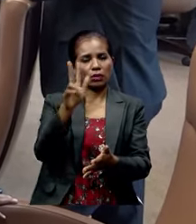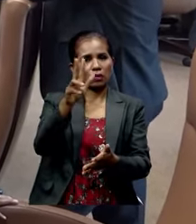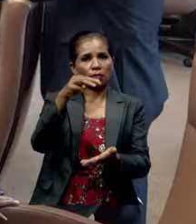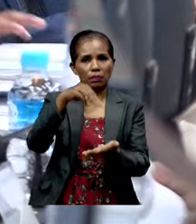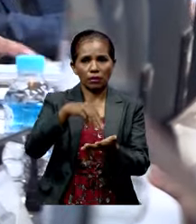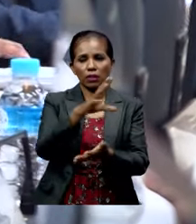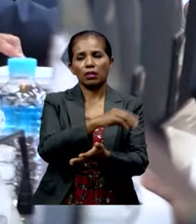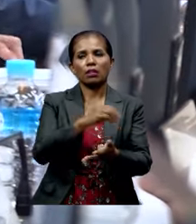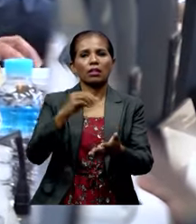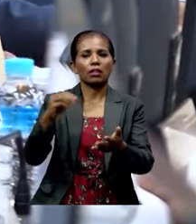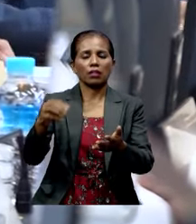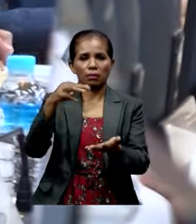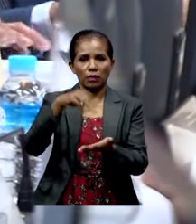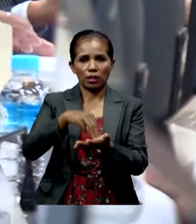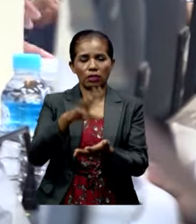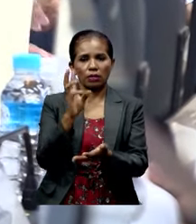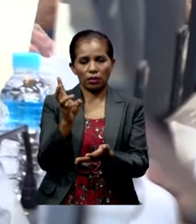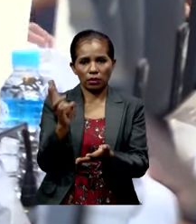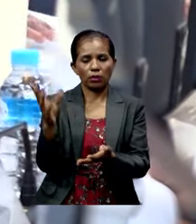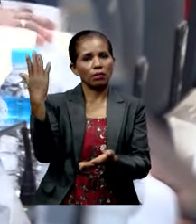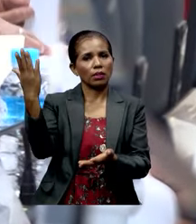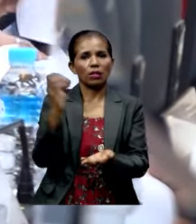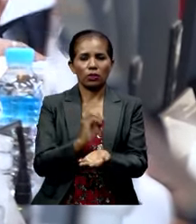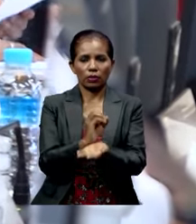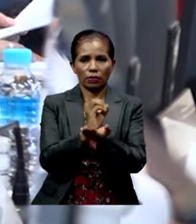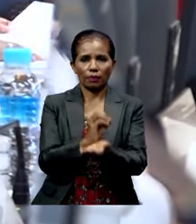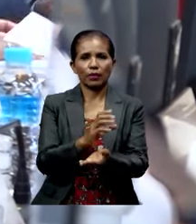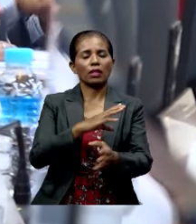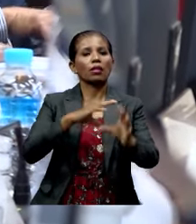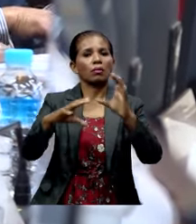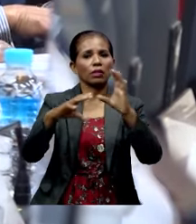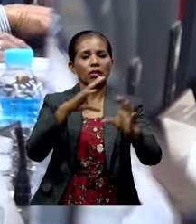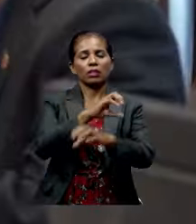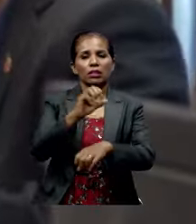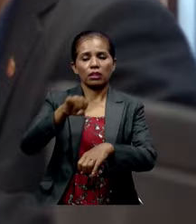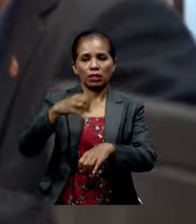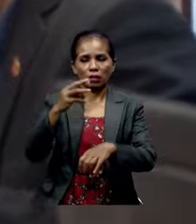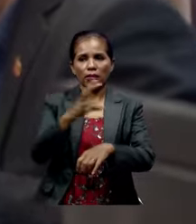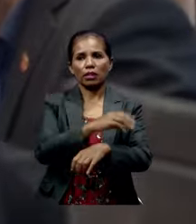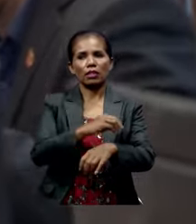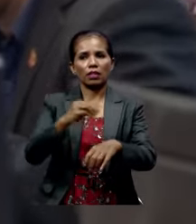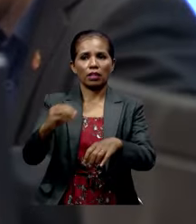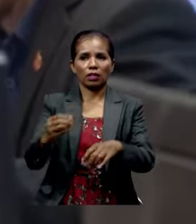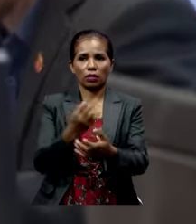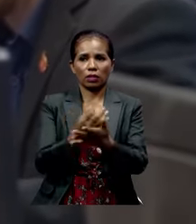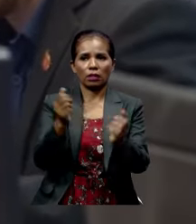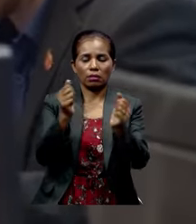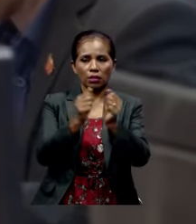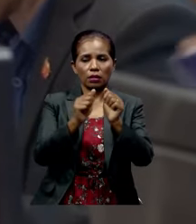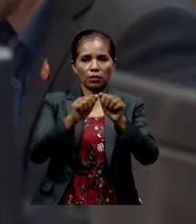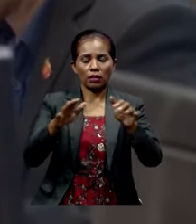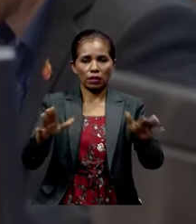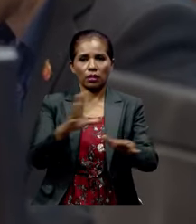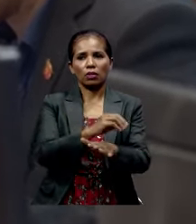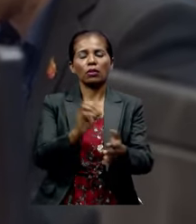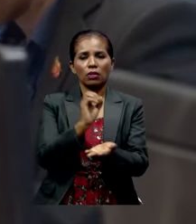administração central no milhão nem nulo, a raio a. E a comunicado neve gemen acessa o seu montante total despesa neve prevê a administração central no